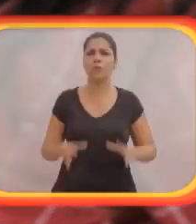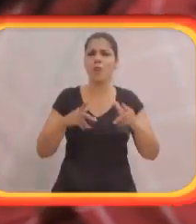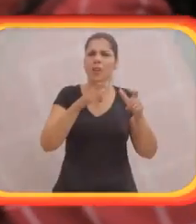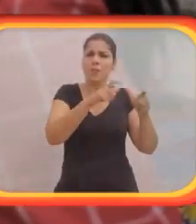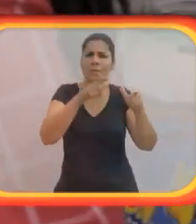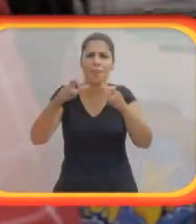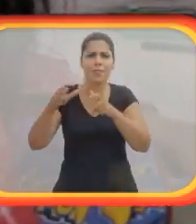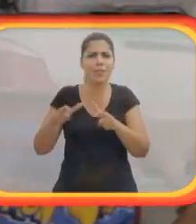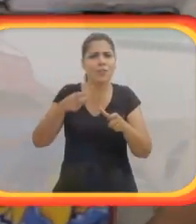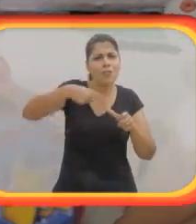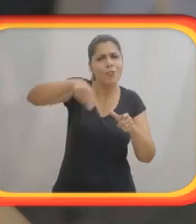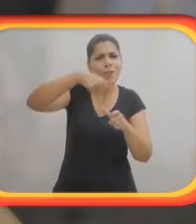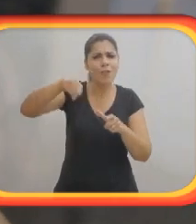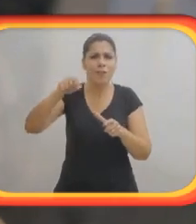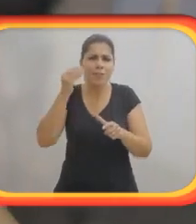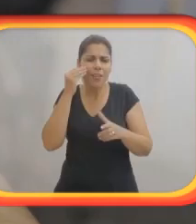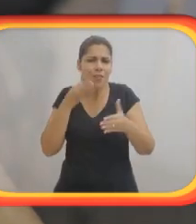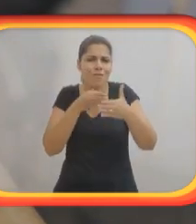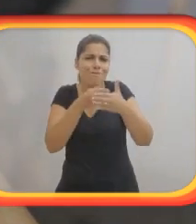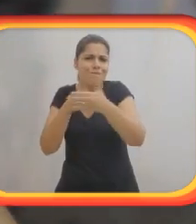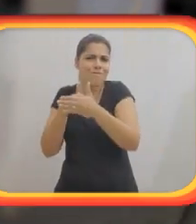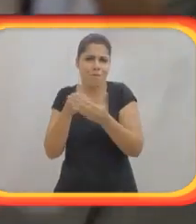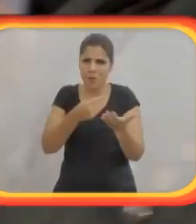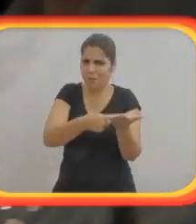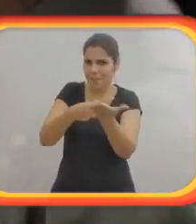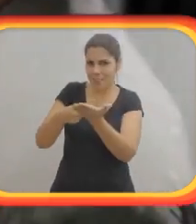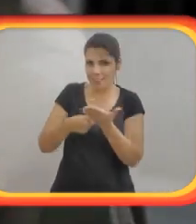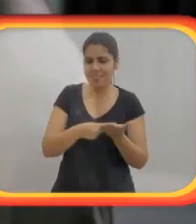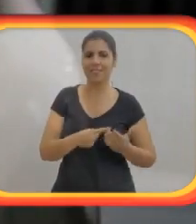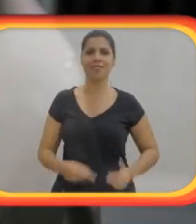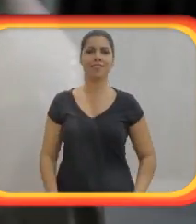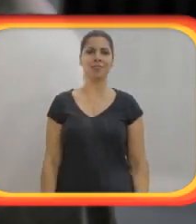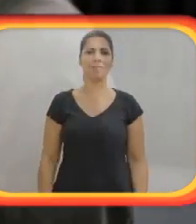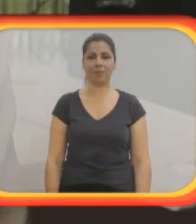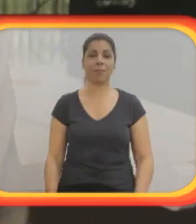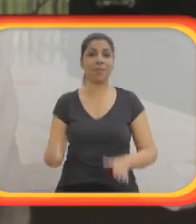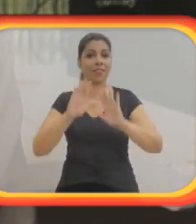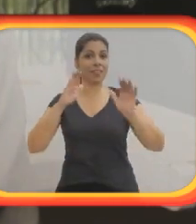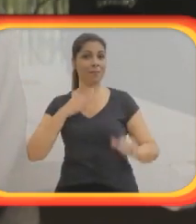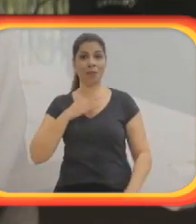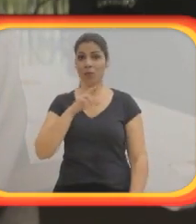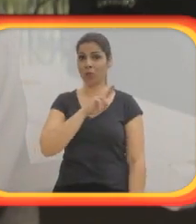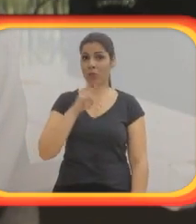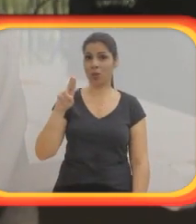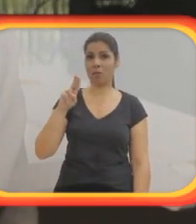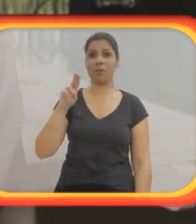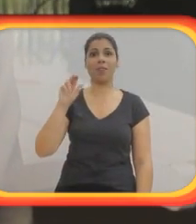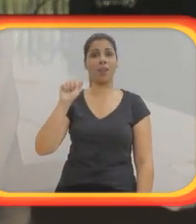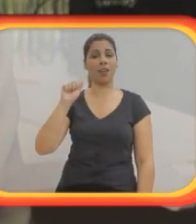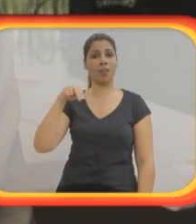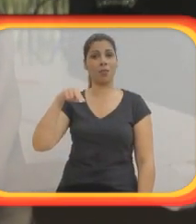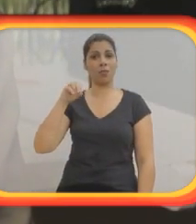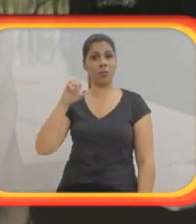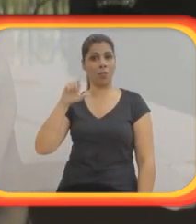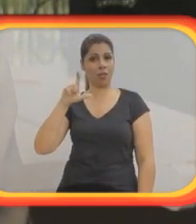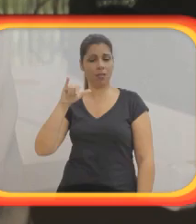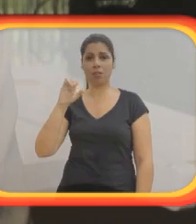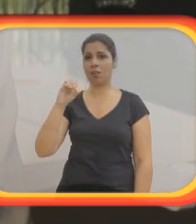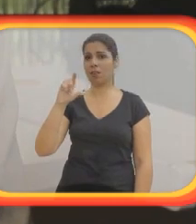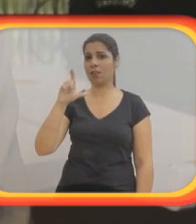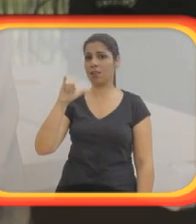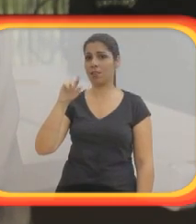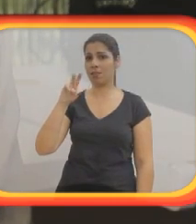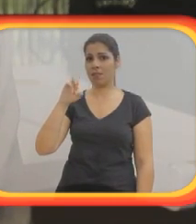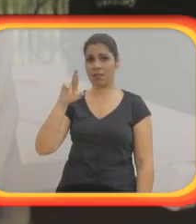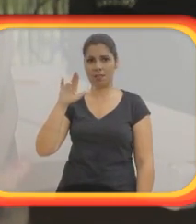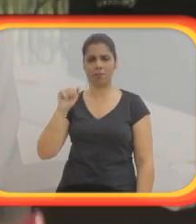coloridas. Toda essa parte que está circulada aqui, que tem esse limite, você pode marcar. Meu nome é Noeli Aurélio Paulino de Oliveira, trabalho com